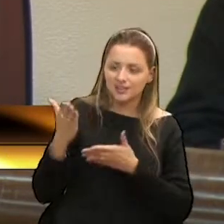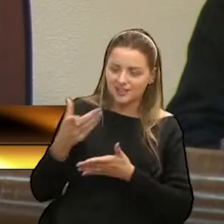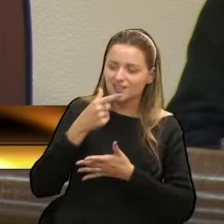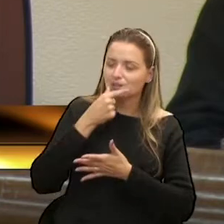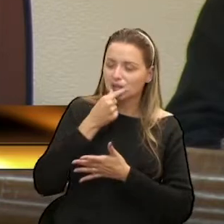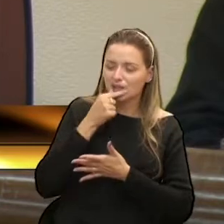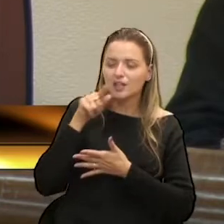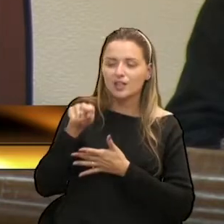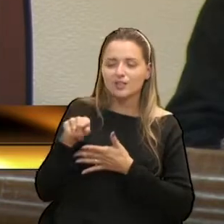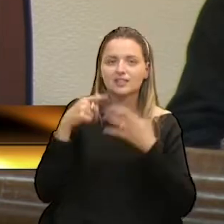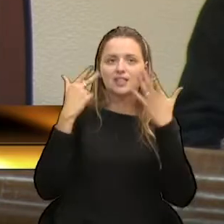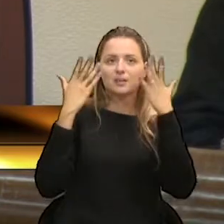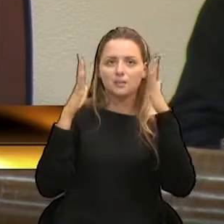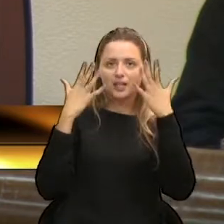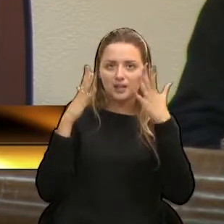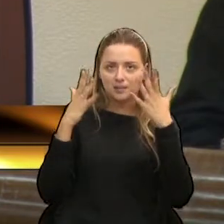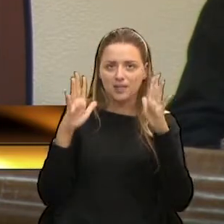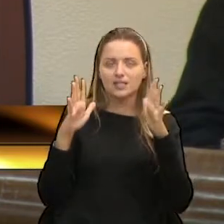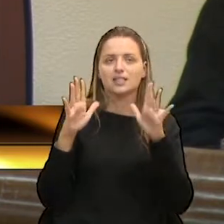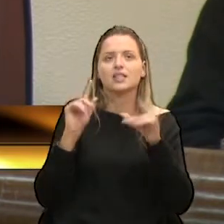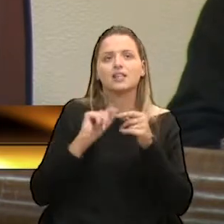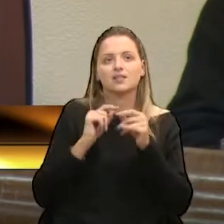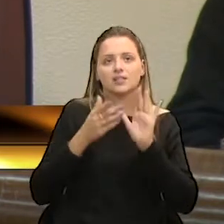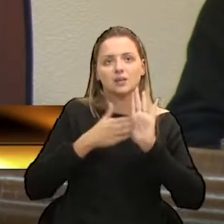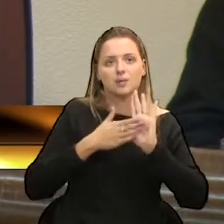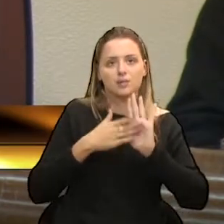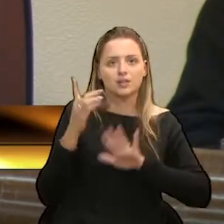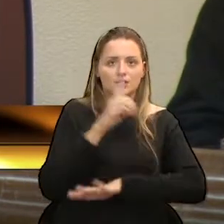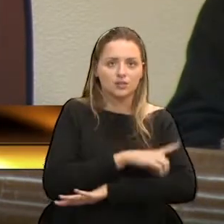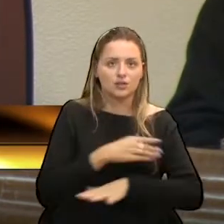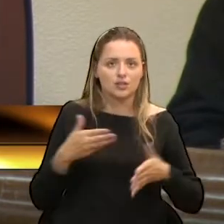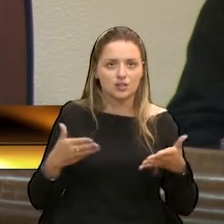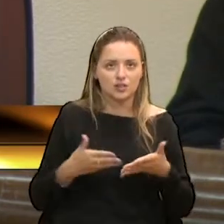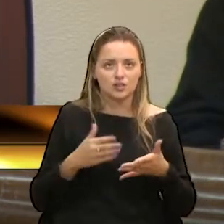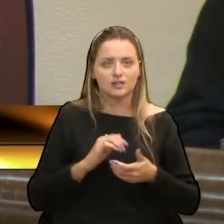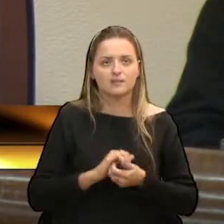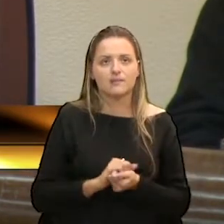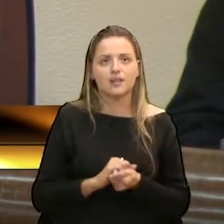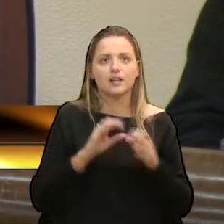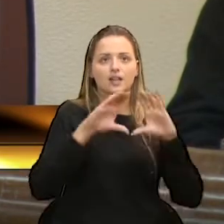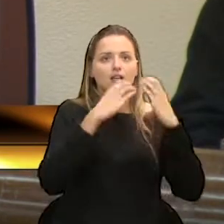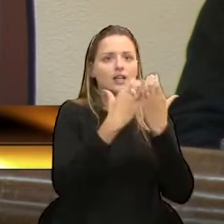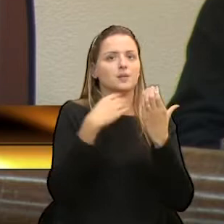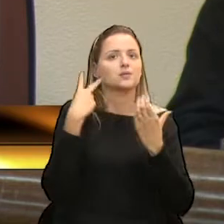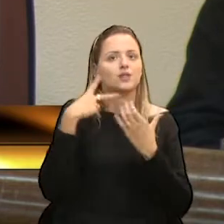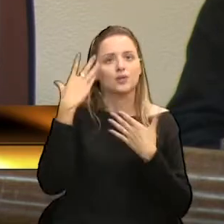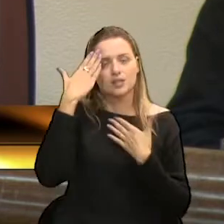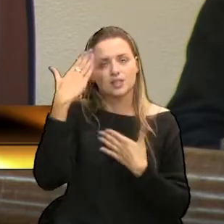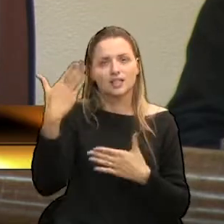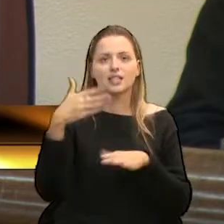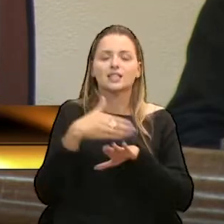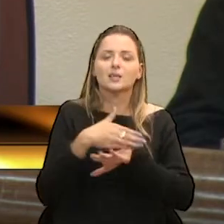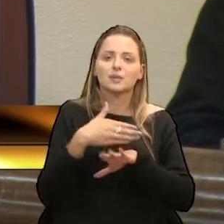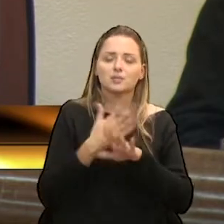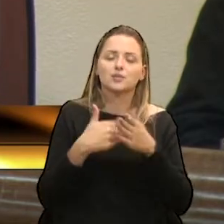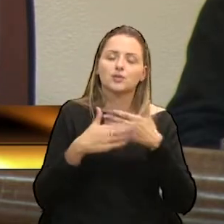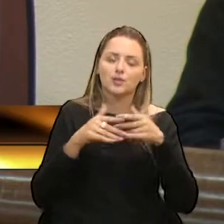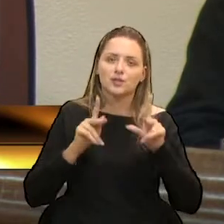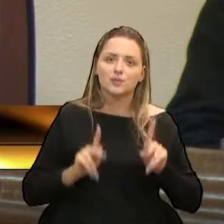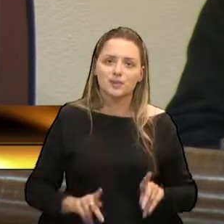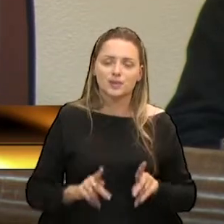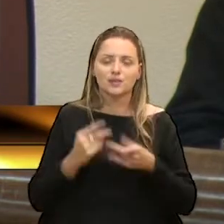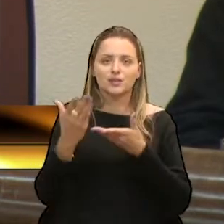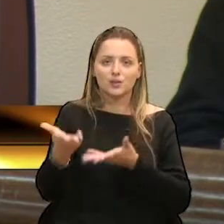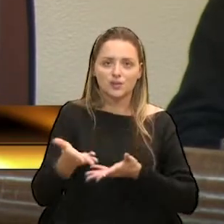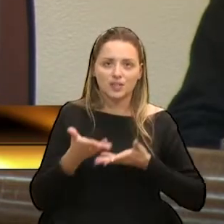muito feliz em propor esse momento aqui no dia de hoje. A Câmara de Vereadores agradece a participação das autoridades e convidados